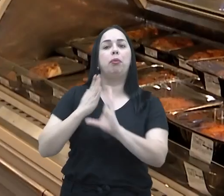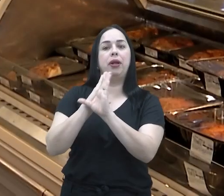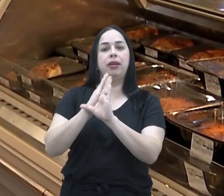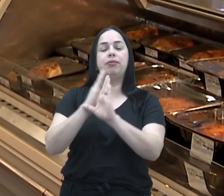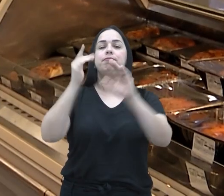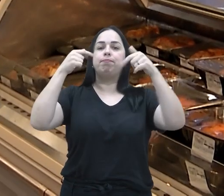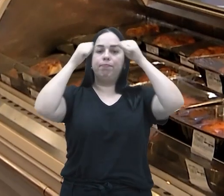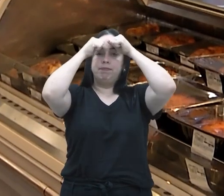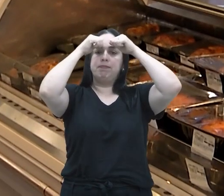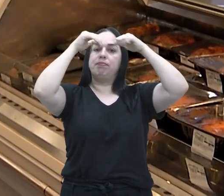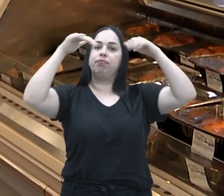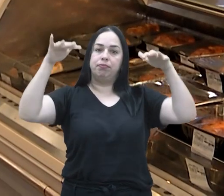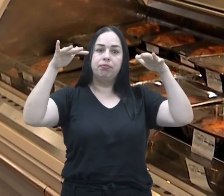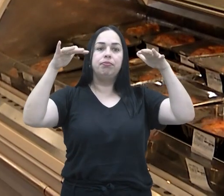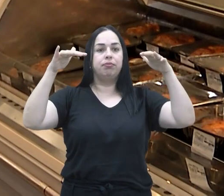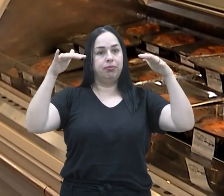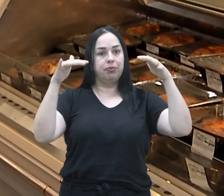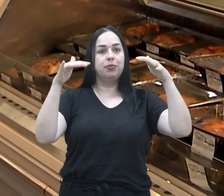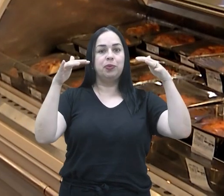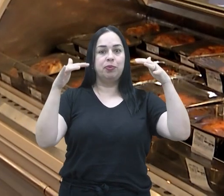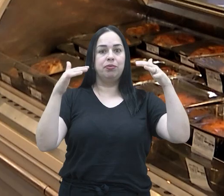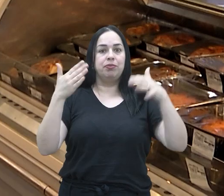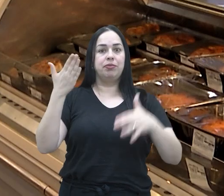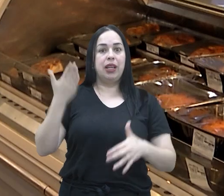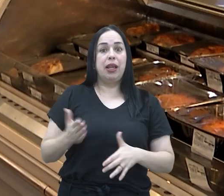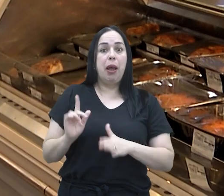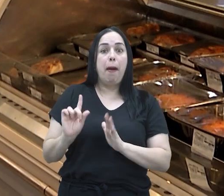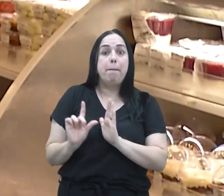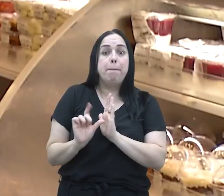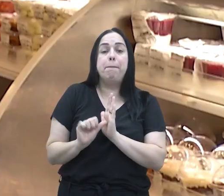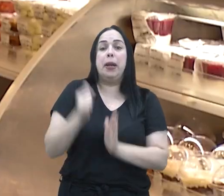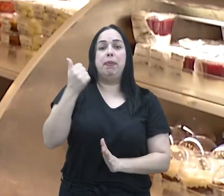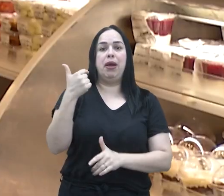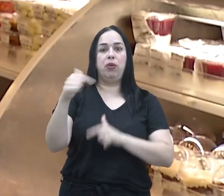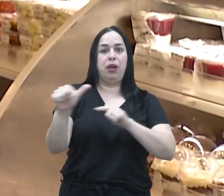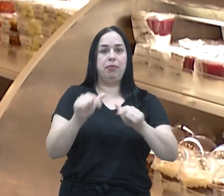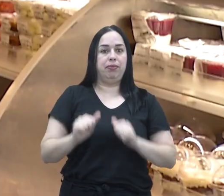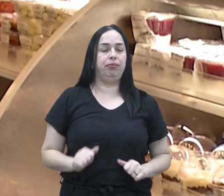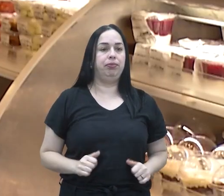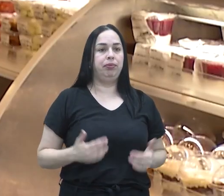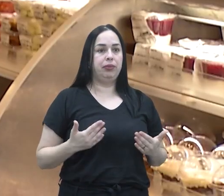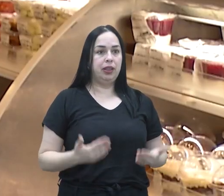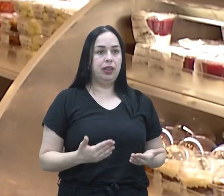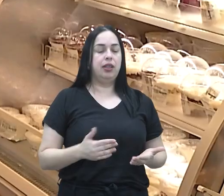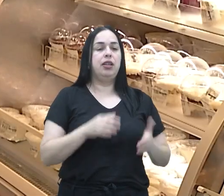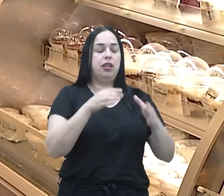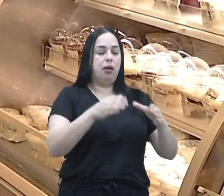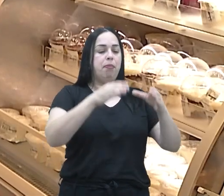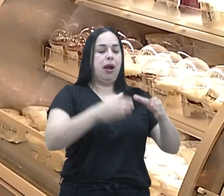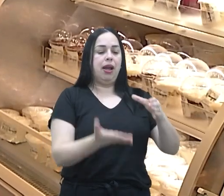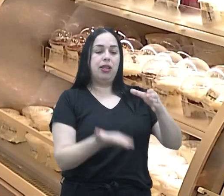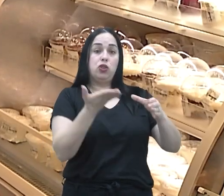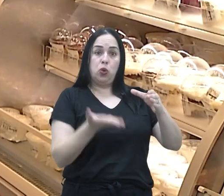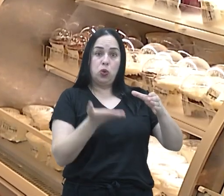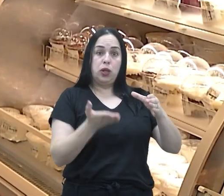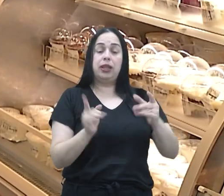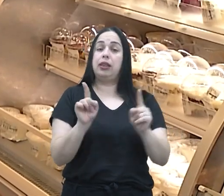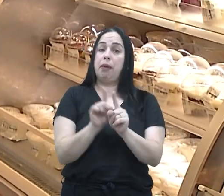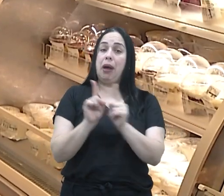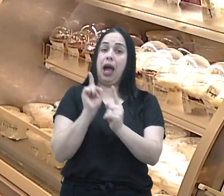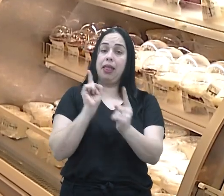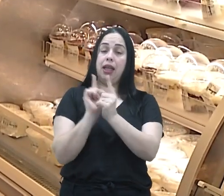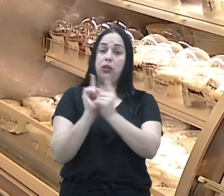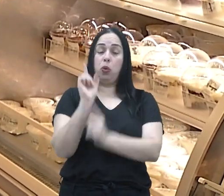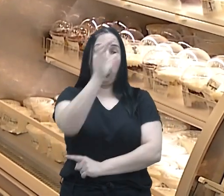Campos. Diagnosticado com um transtorno do espectro autista, esse é o primeiro emprego dele. Peso produtos, eu reponho,